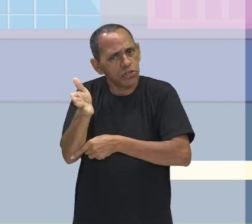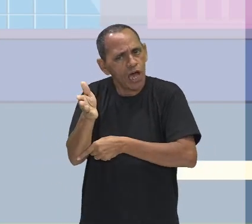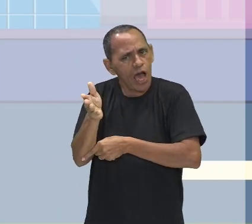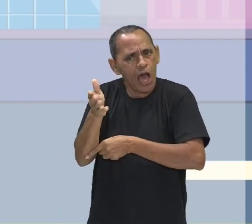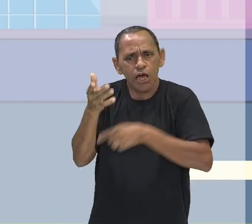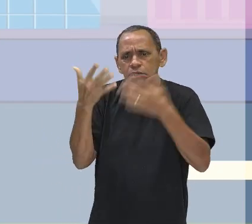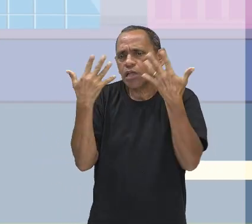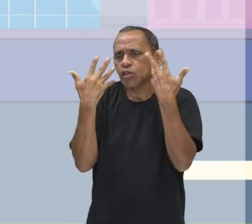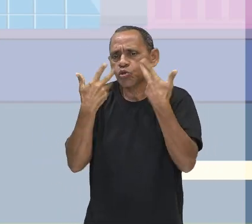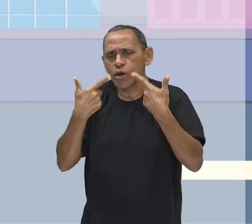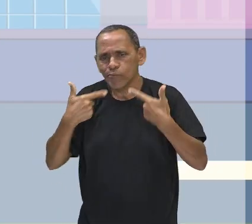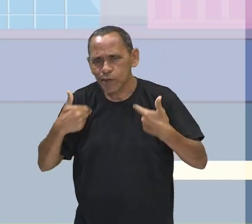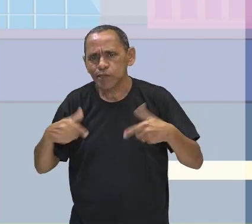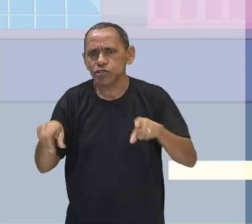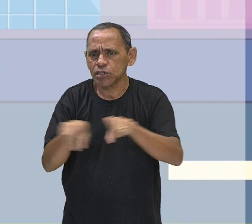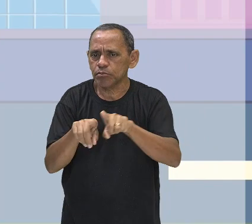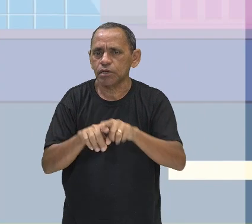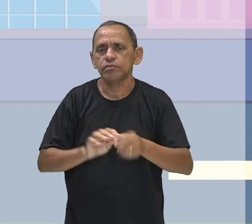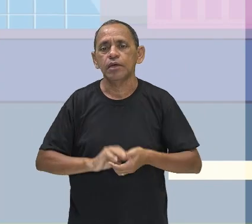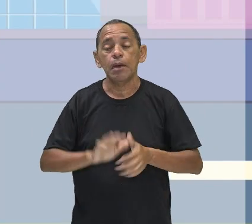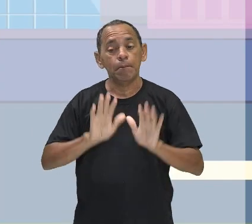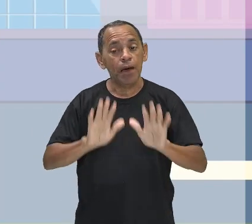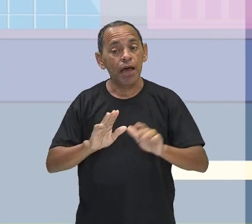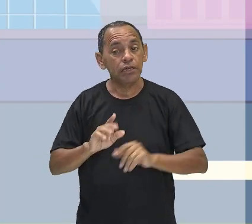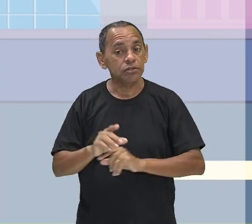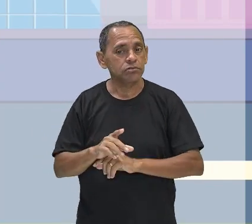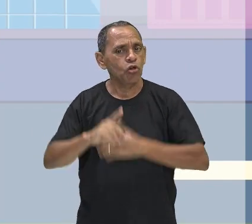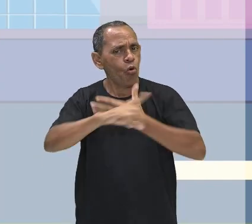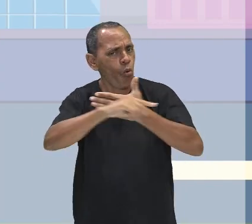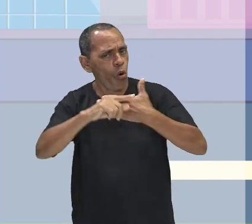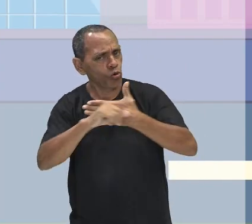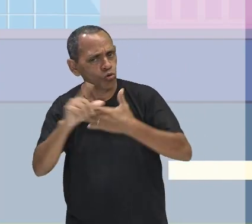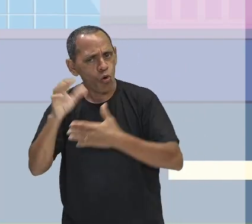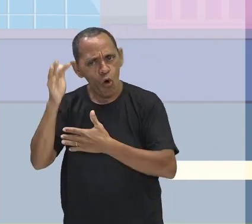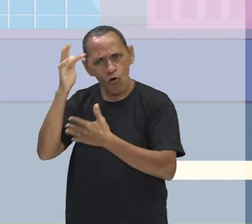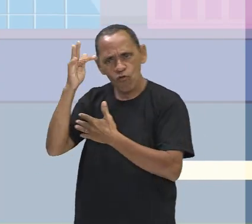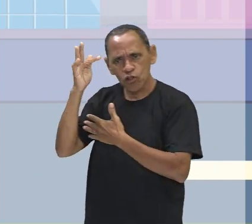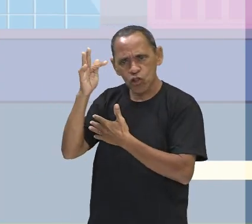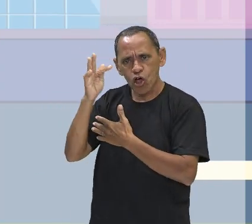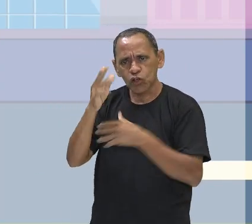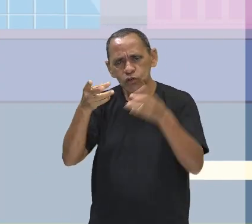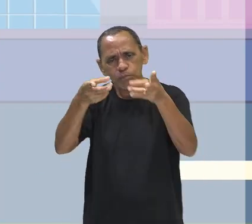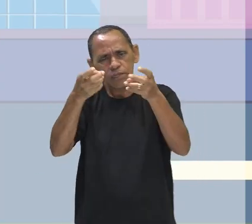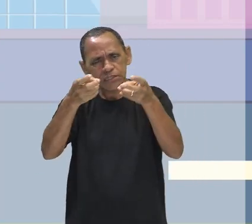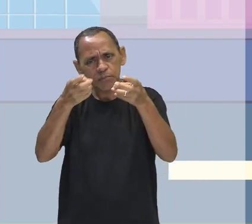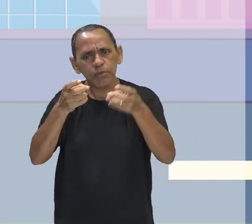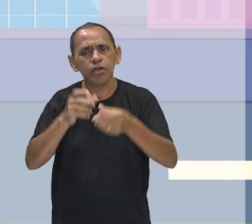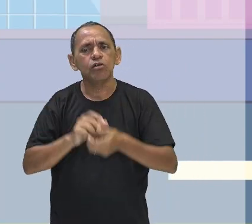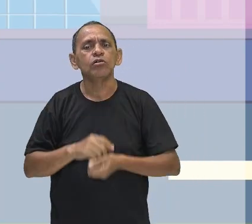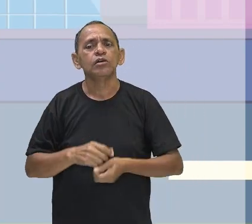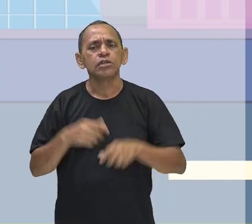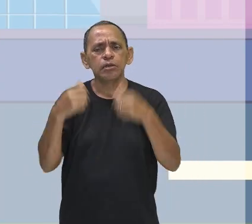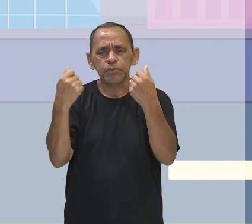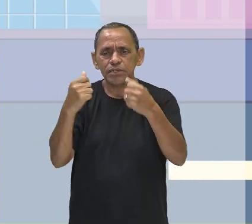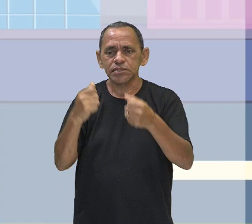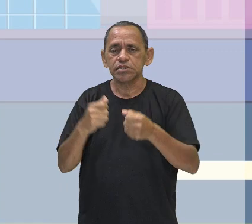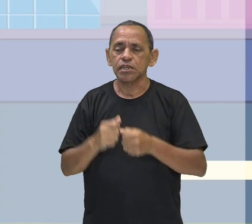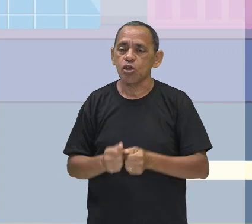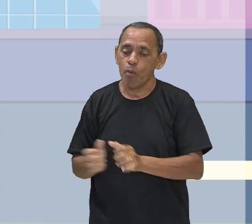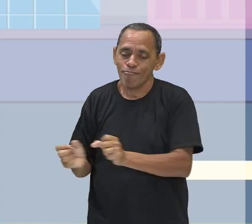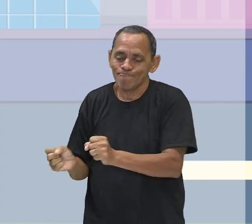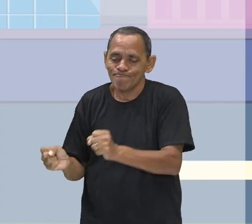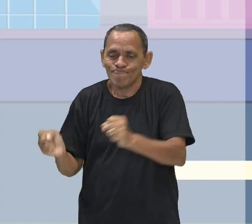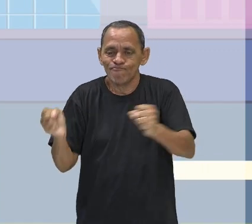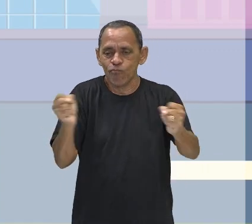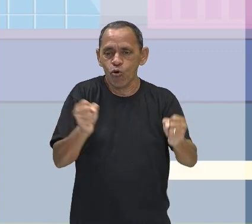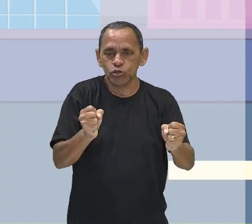sua percepção, compreende que isso é uma força que está fora de nós, que não